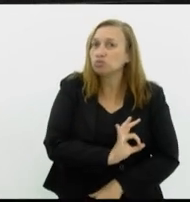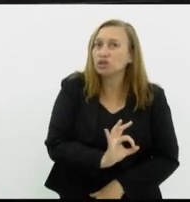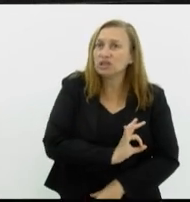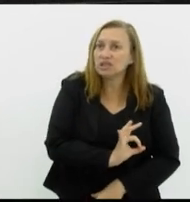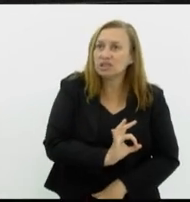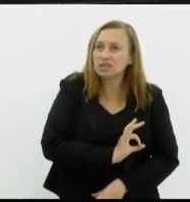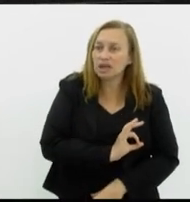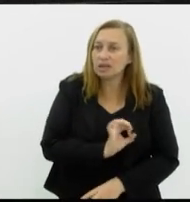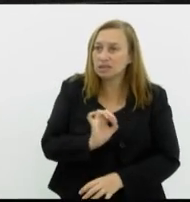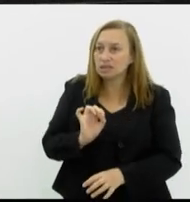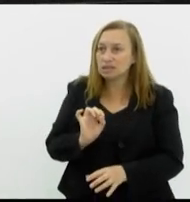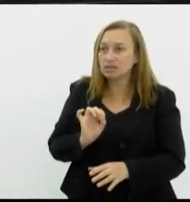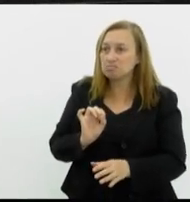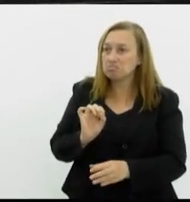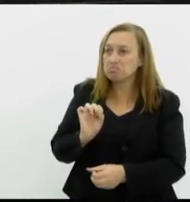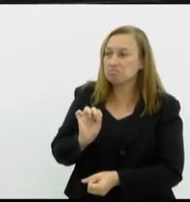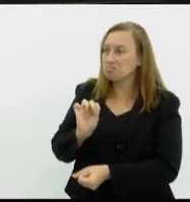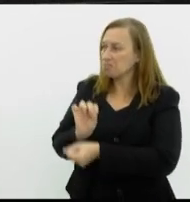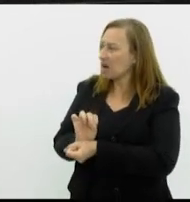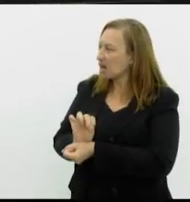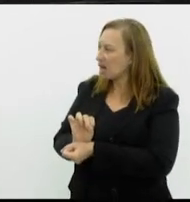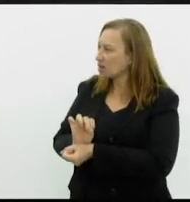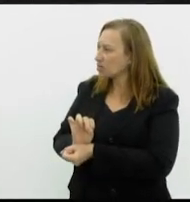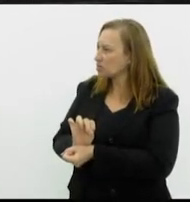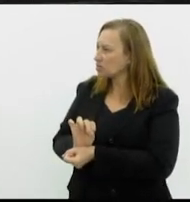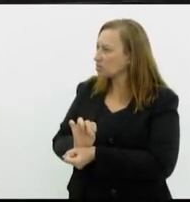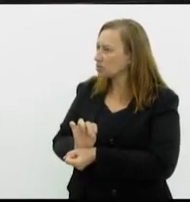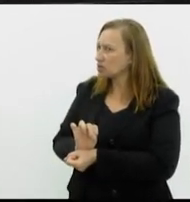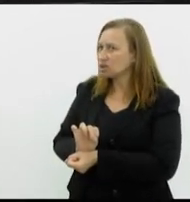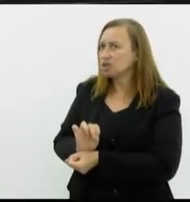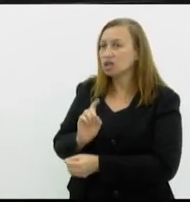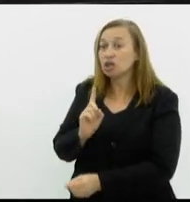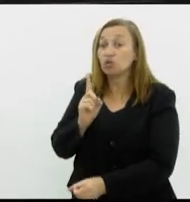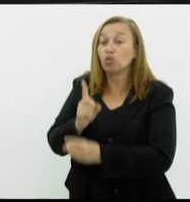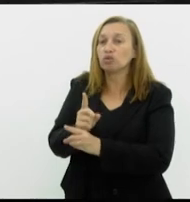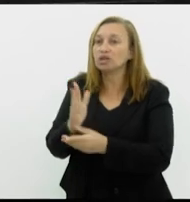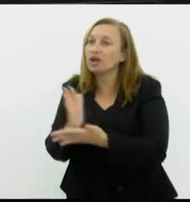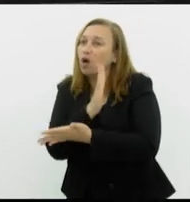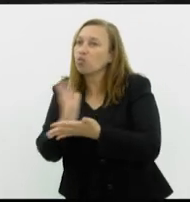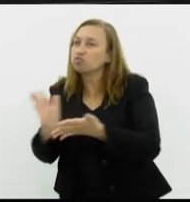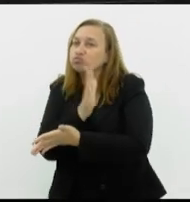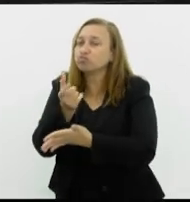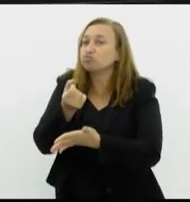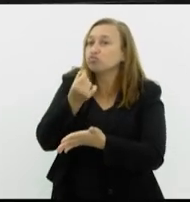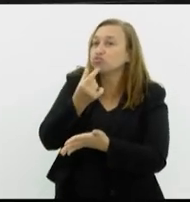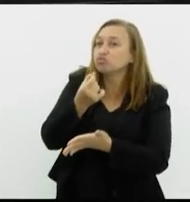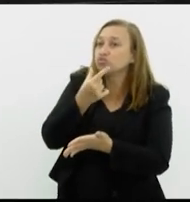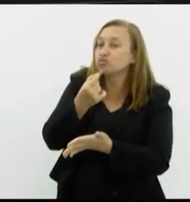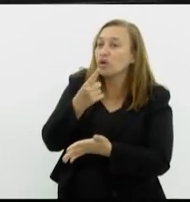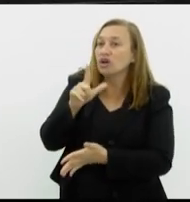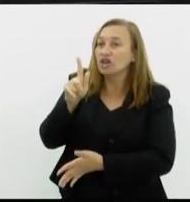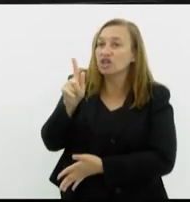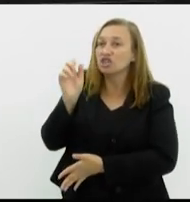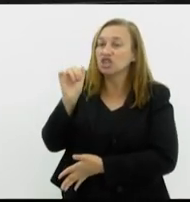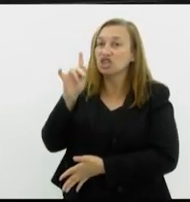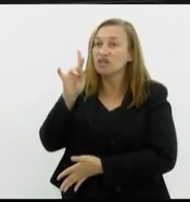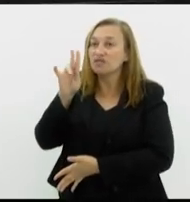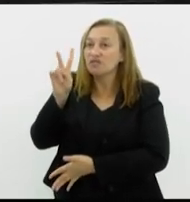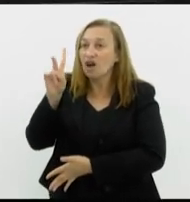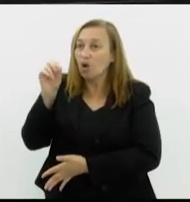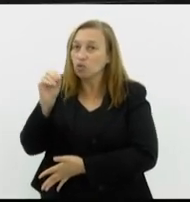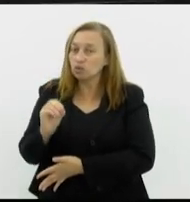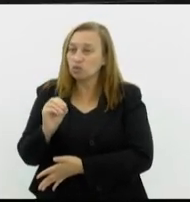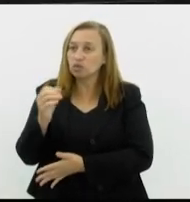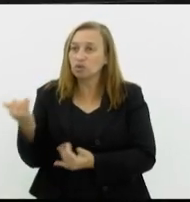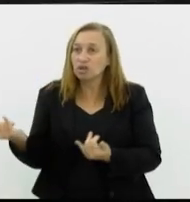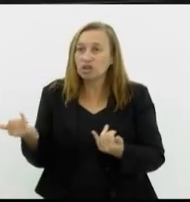o pararam e acharam com ele alguns comprimidos. Genivaldo informou que